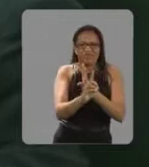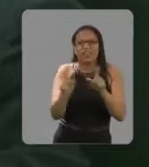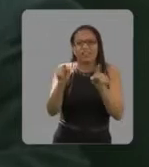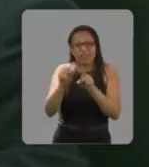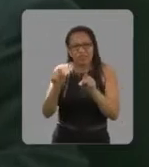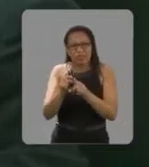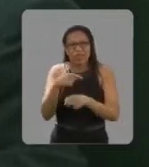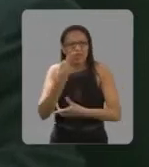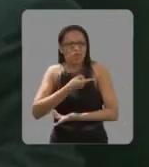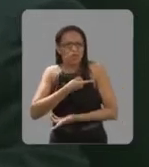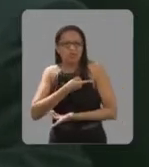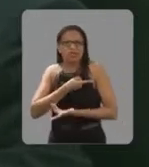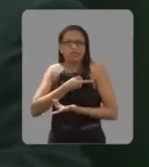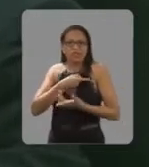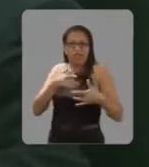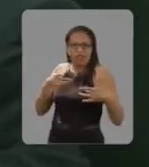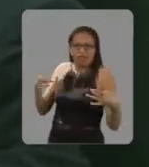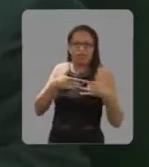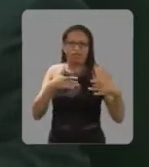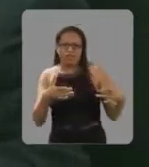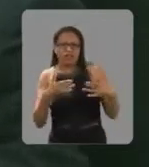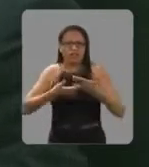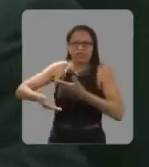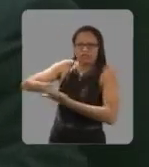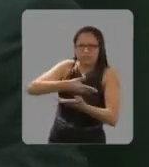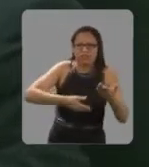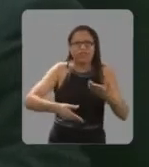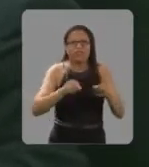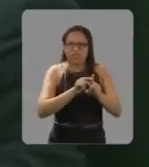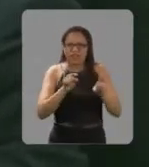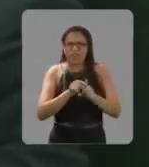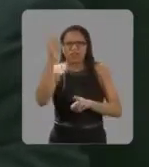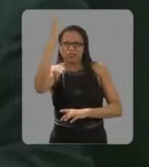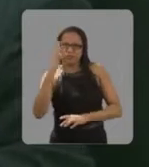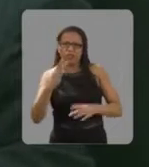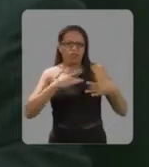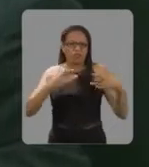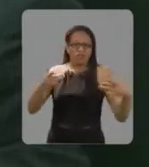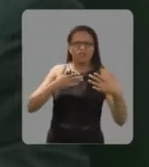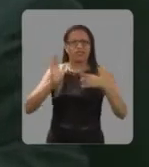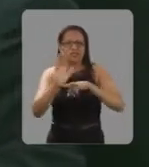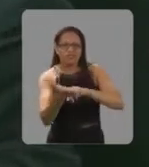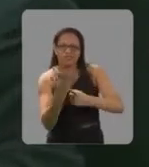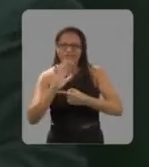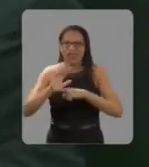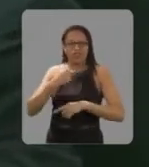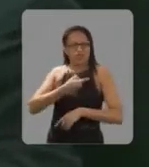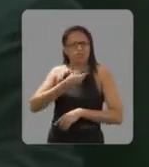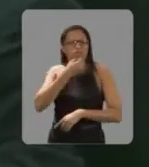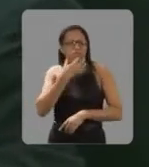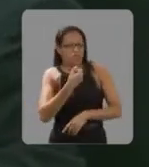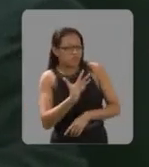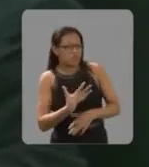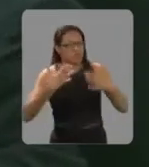nossa cordialidade, que Sérgio Buarque de Holanda fala, o brasileiro é um ser cordial, mas a cordialidade não somos bonzinhos, mas sim